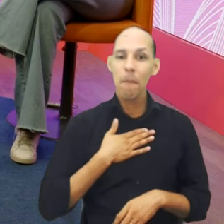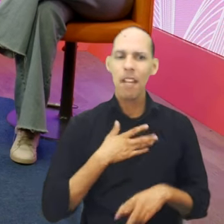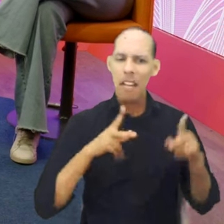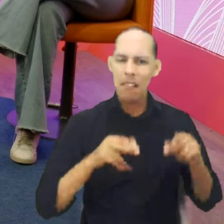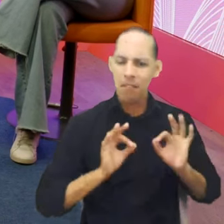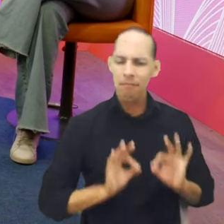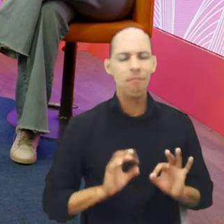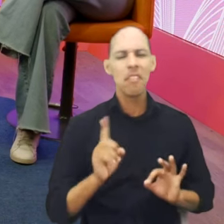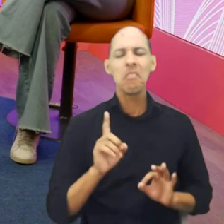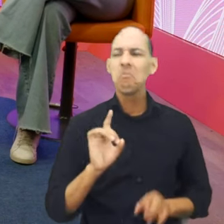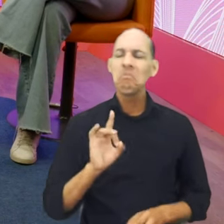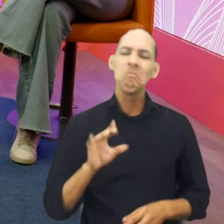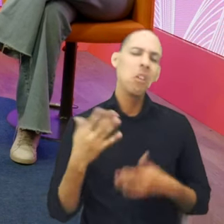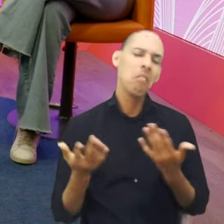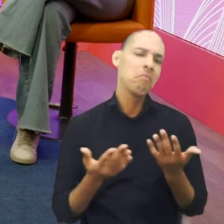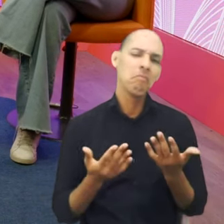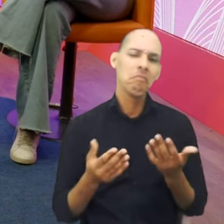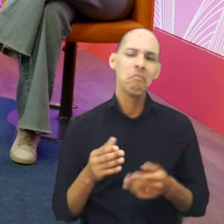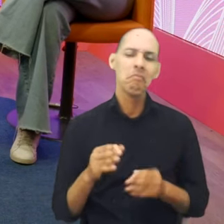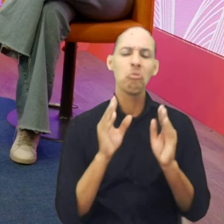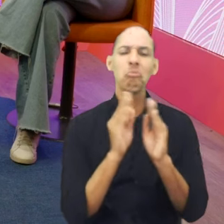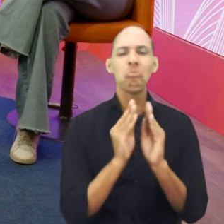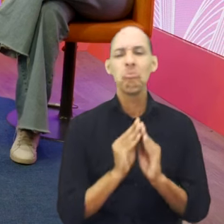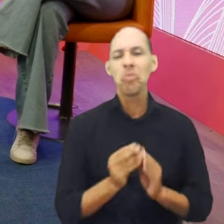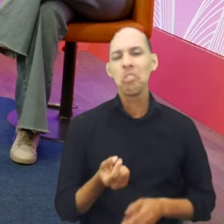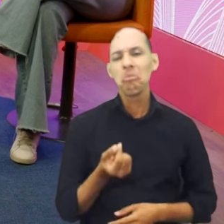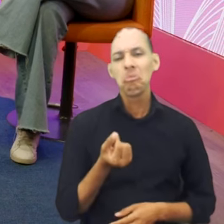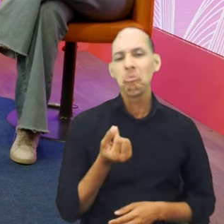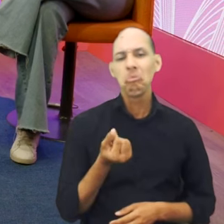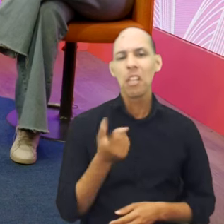mim era um extra. É um bico, né?